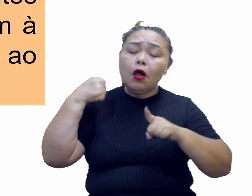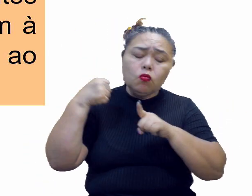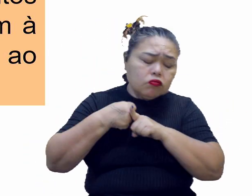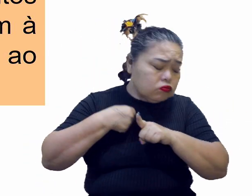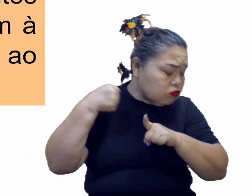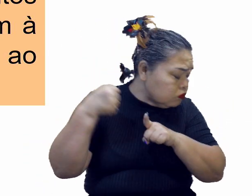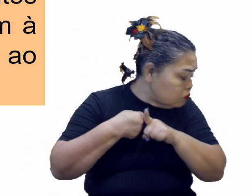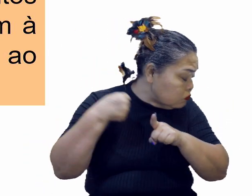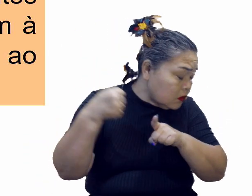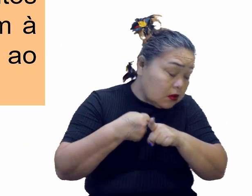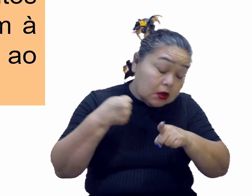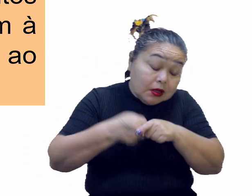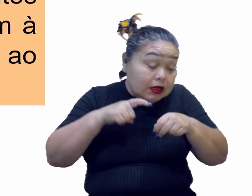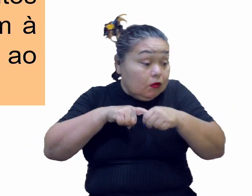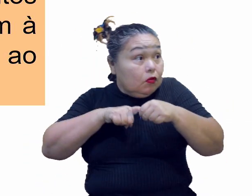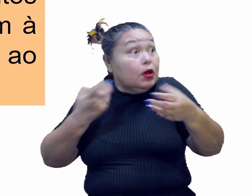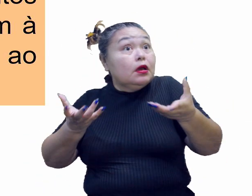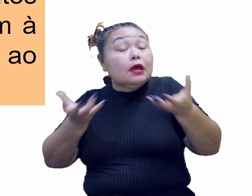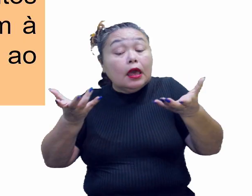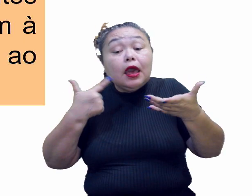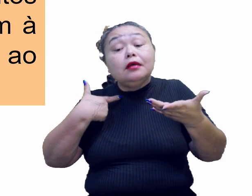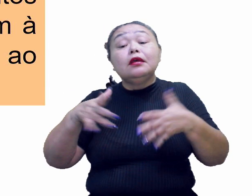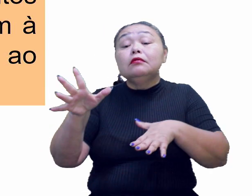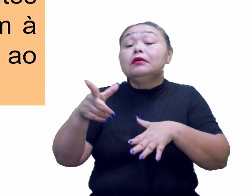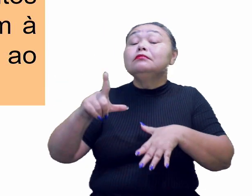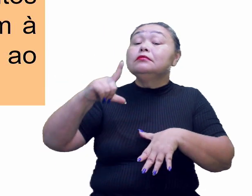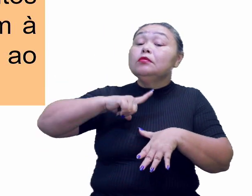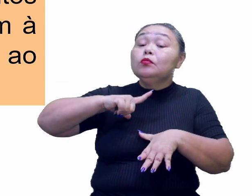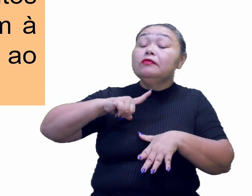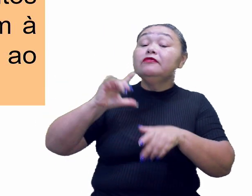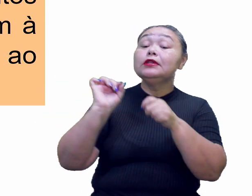independência assumiu formas organizadas